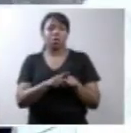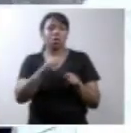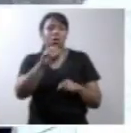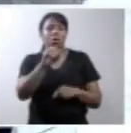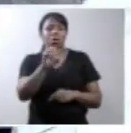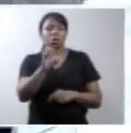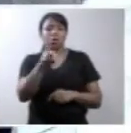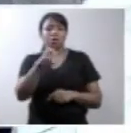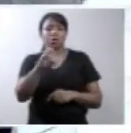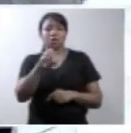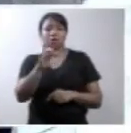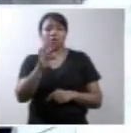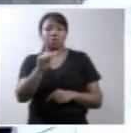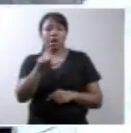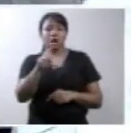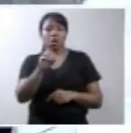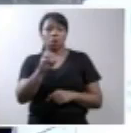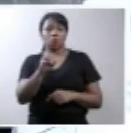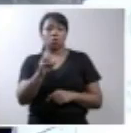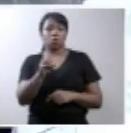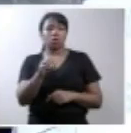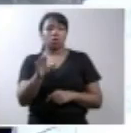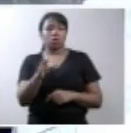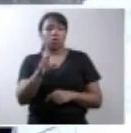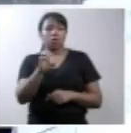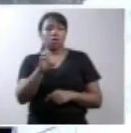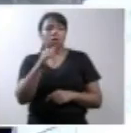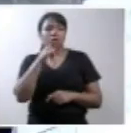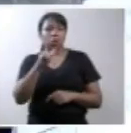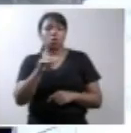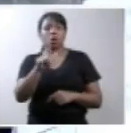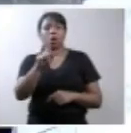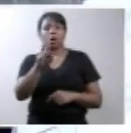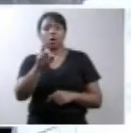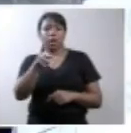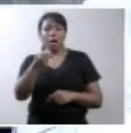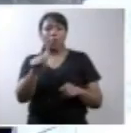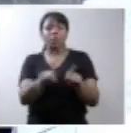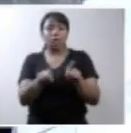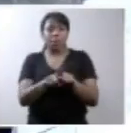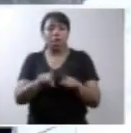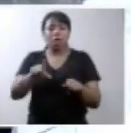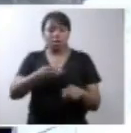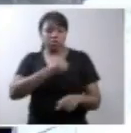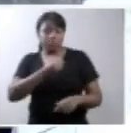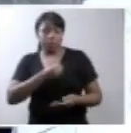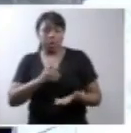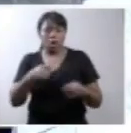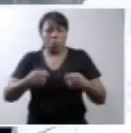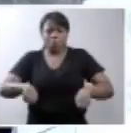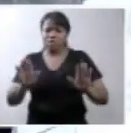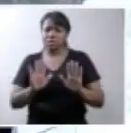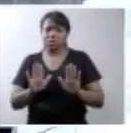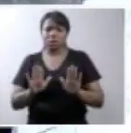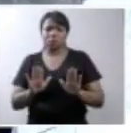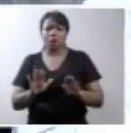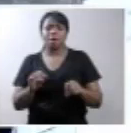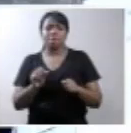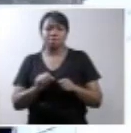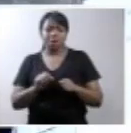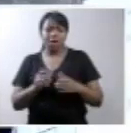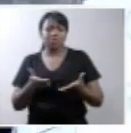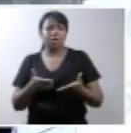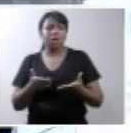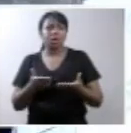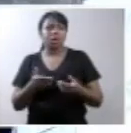eletroencefalograma foi uma medida tomada para evitar retirada de órgãos em pessoas vivas normalmente não precisa